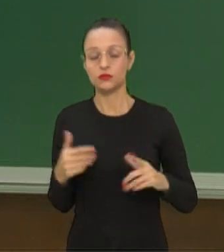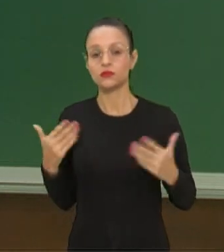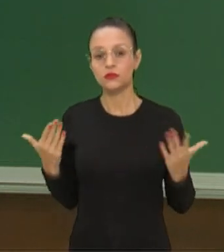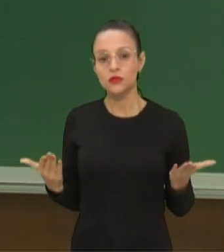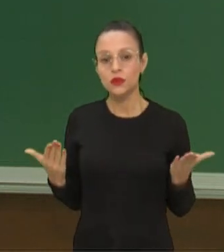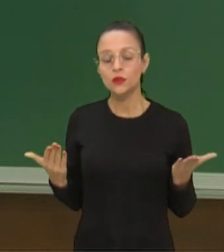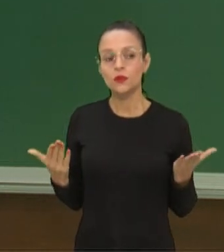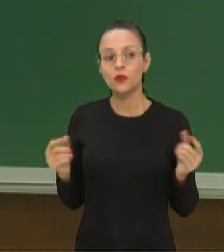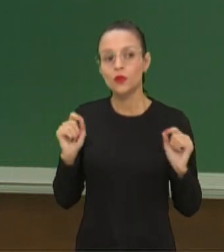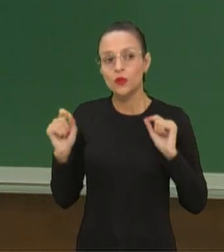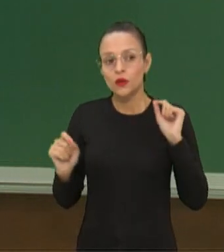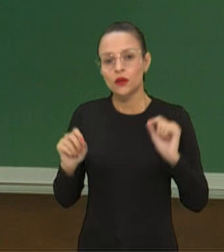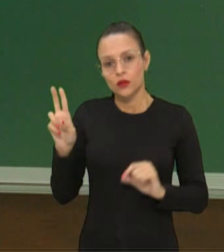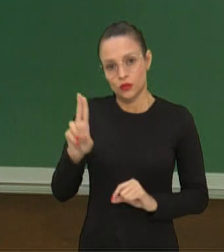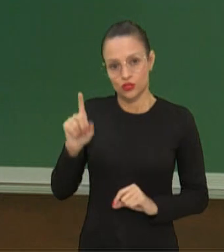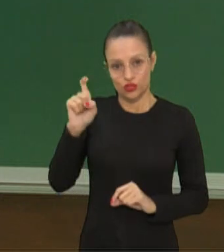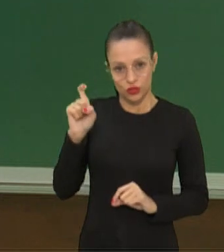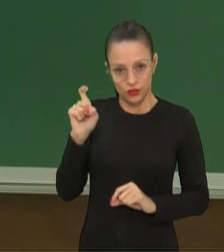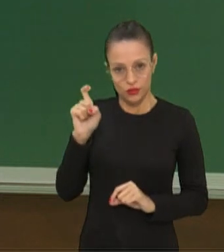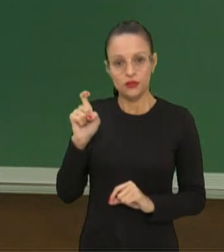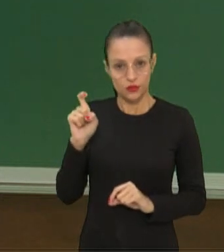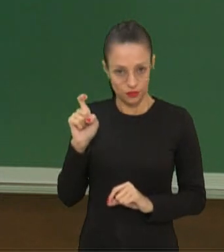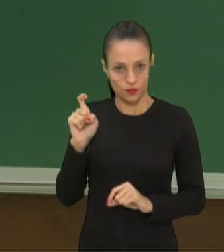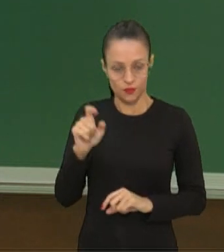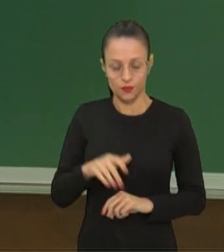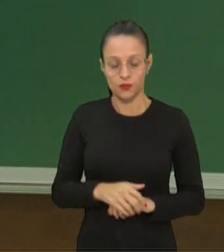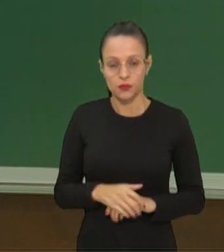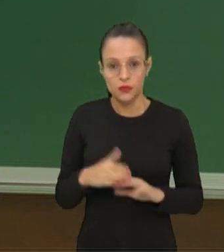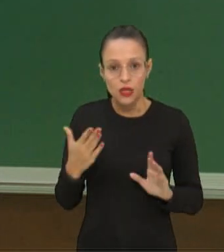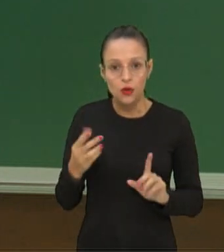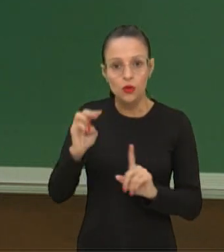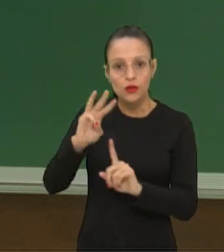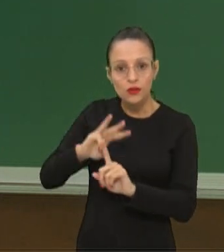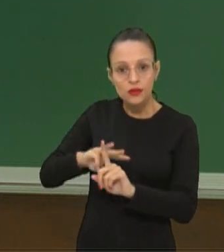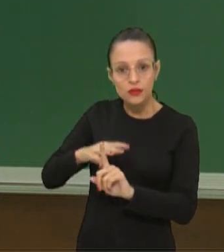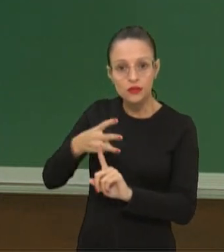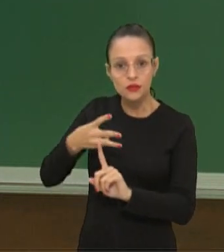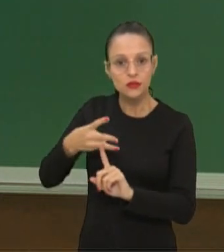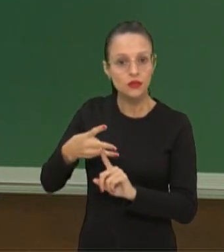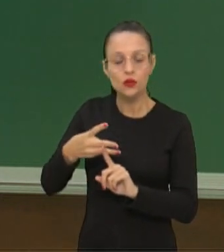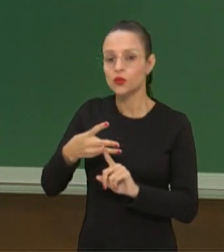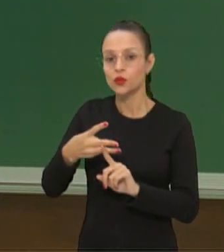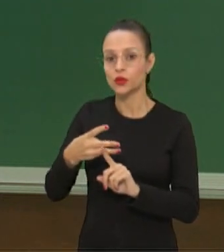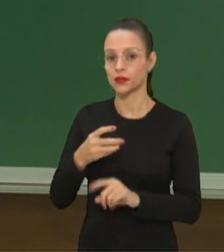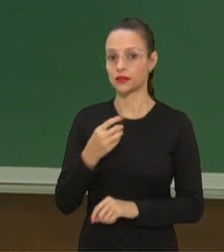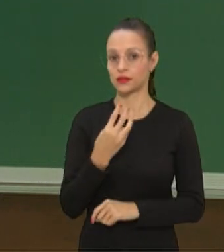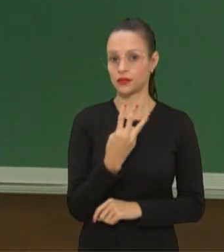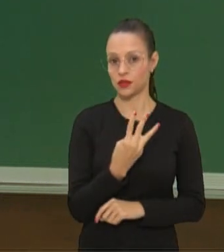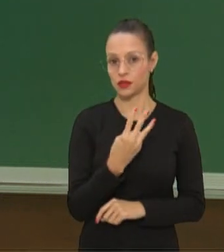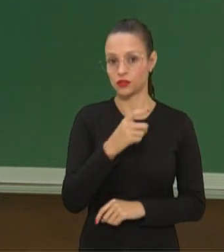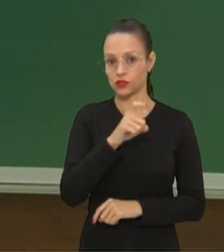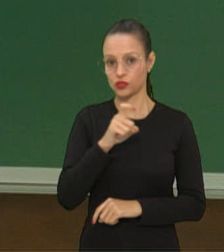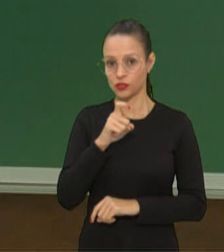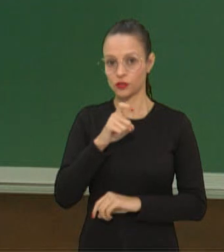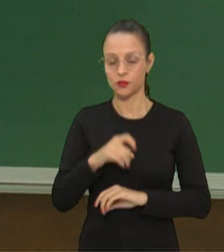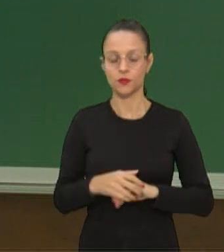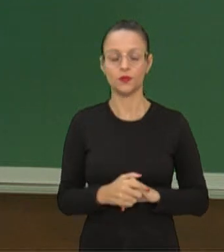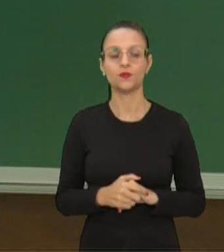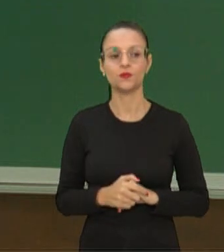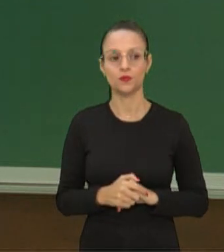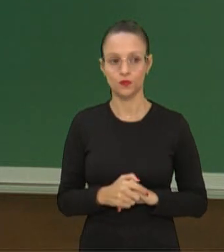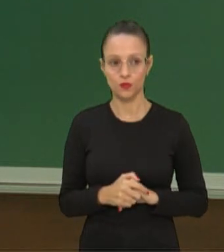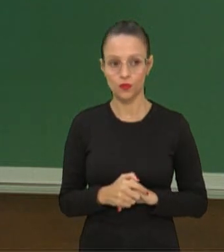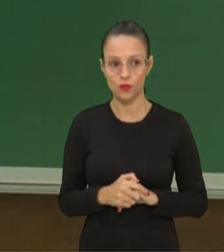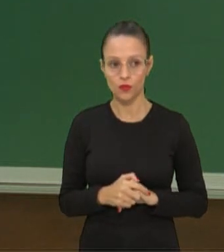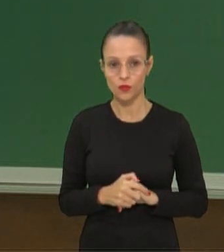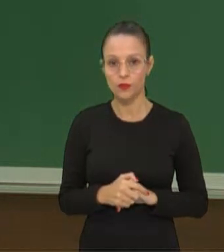pelas alternativas, eu vou usar o x, beleza? Então, triplicando o x, eu tenho o quê? 3x.